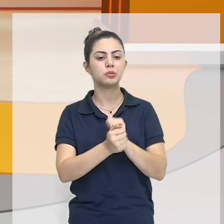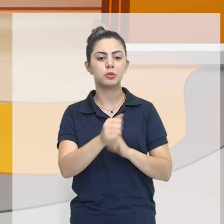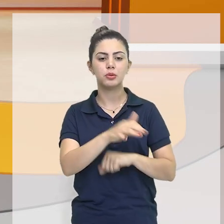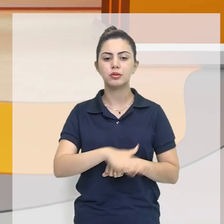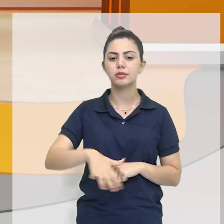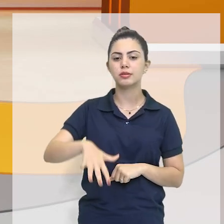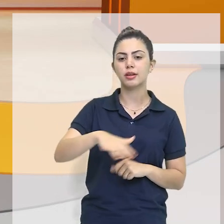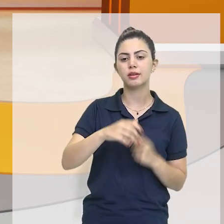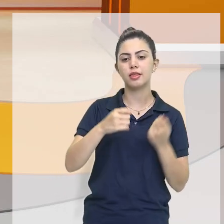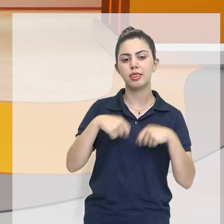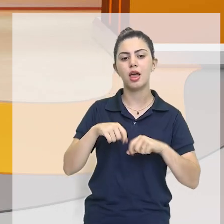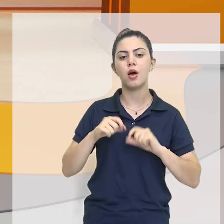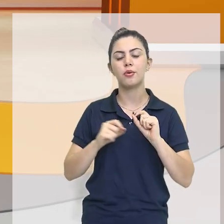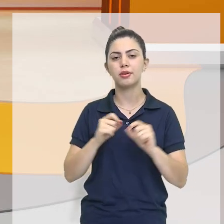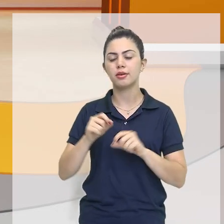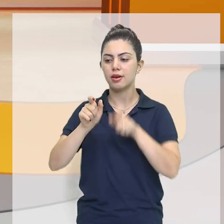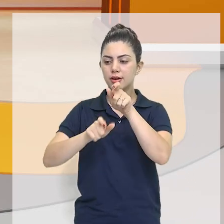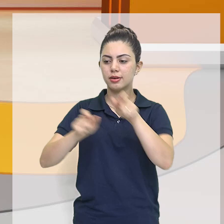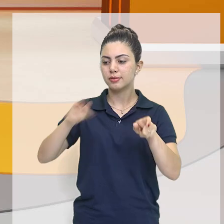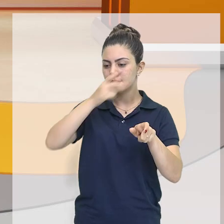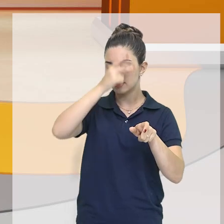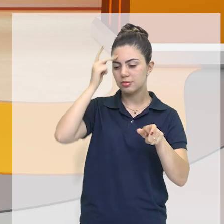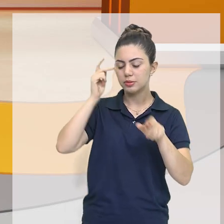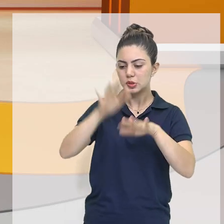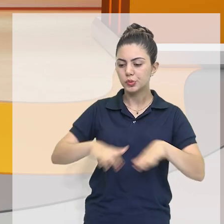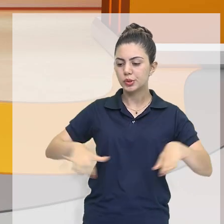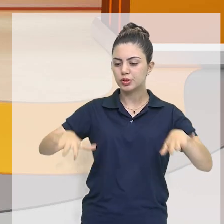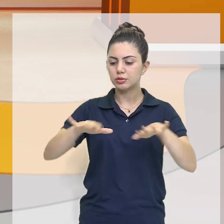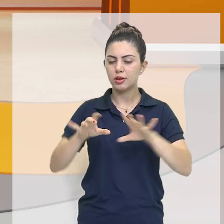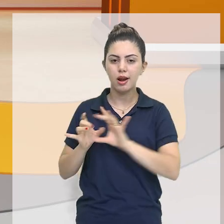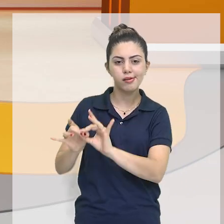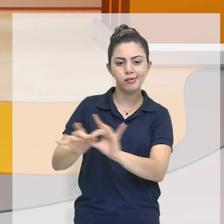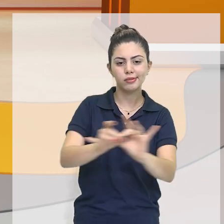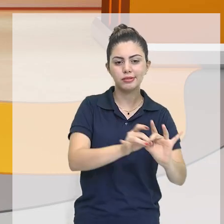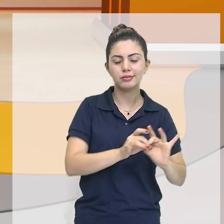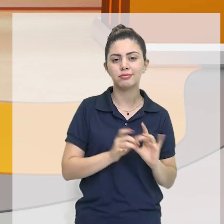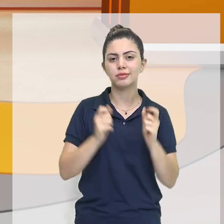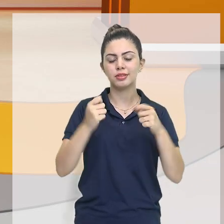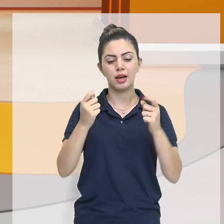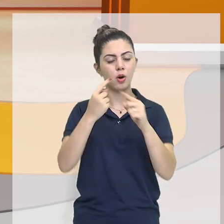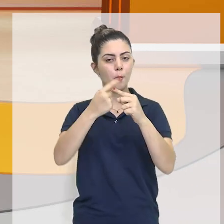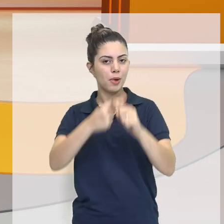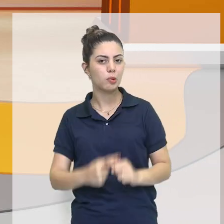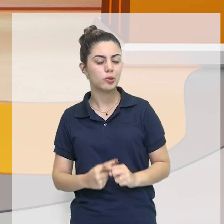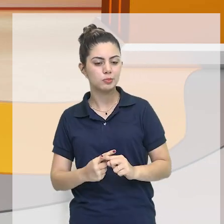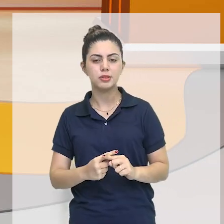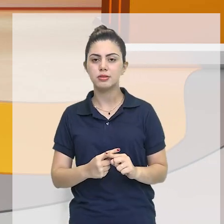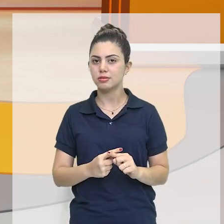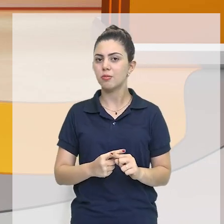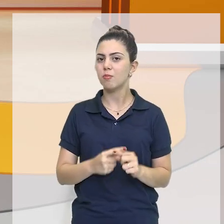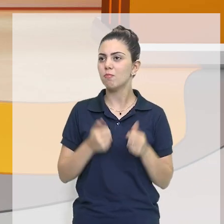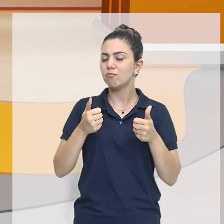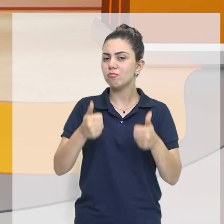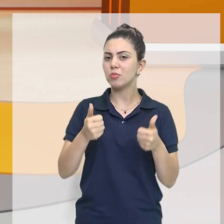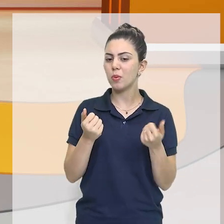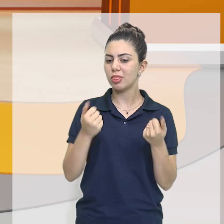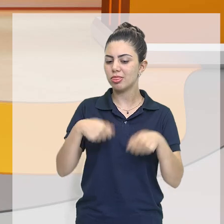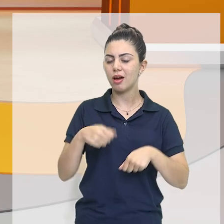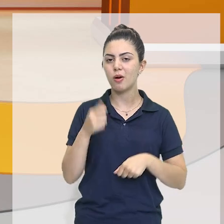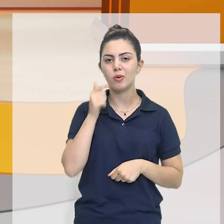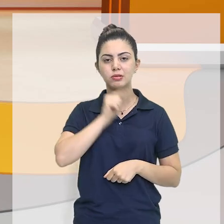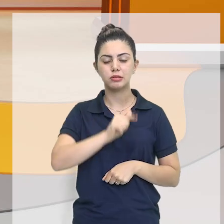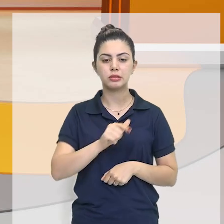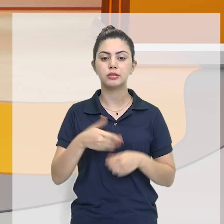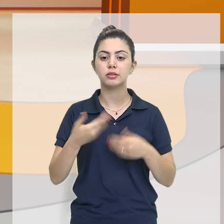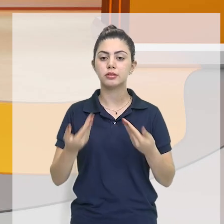pode unir as pessoas e promover uma competição de uma maneira saudável, né? Os Jogos